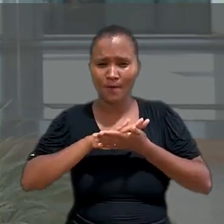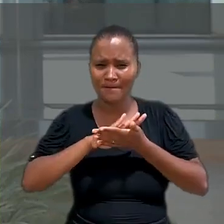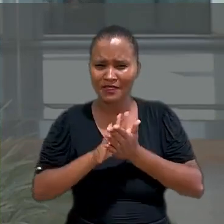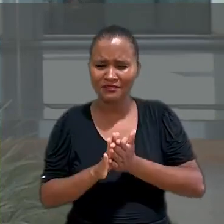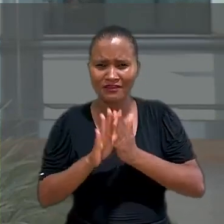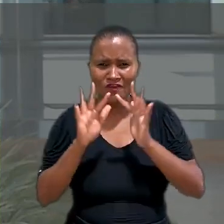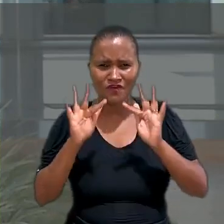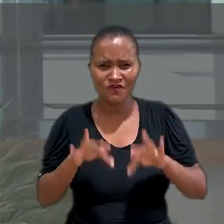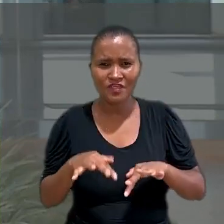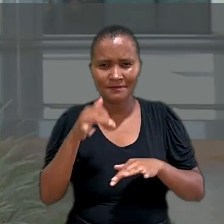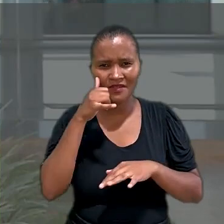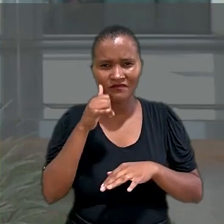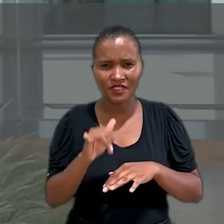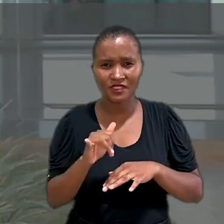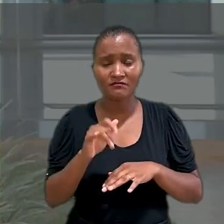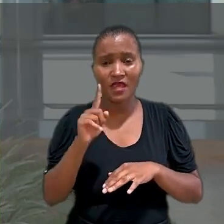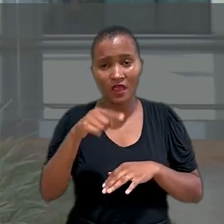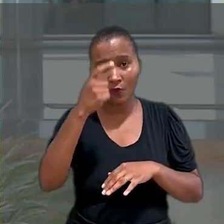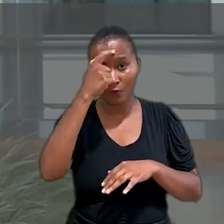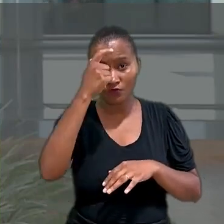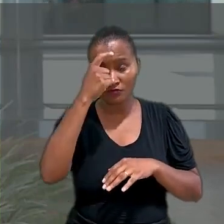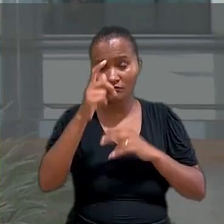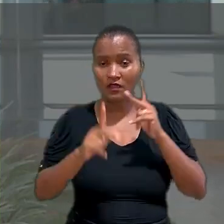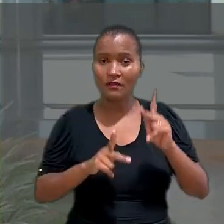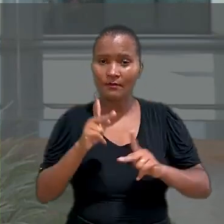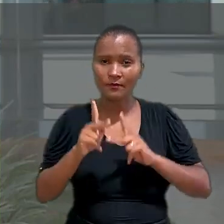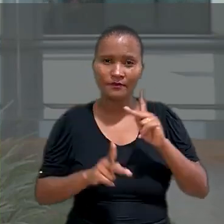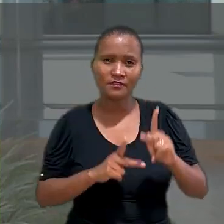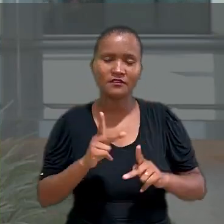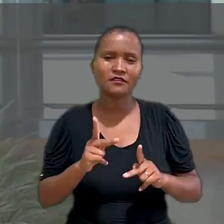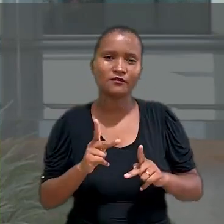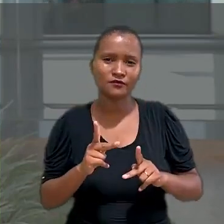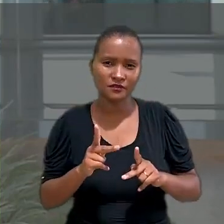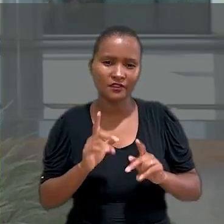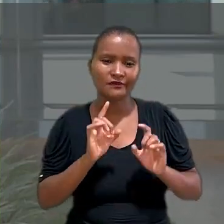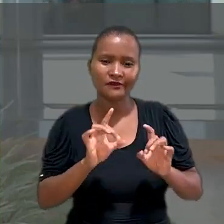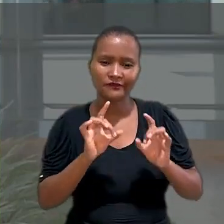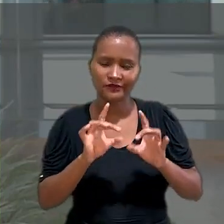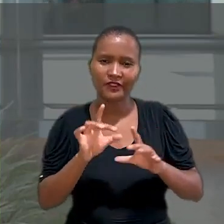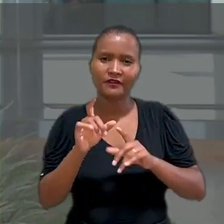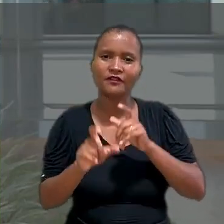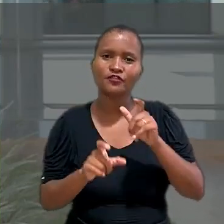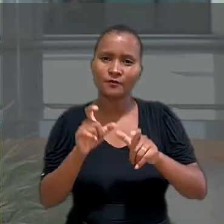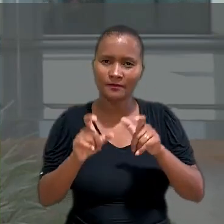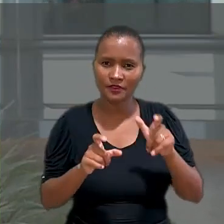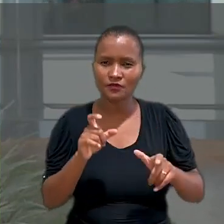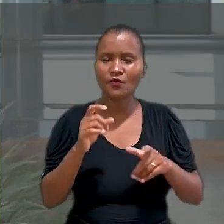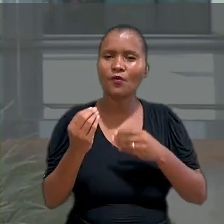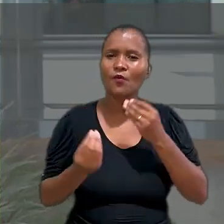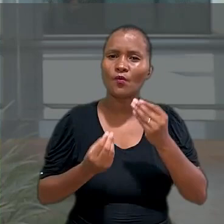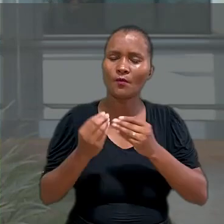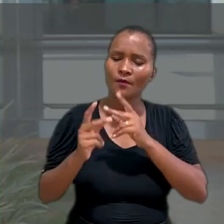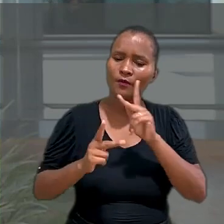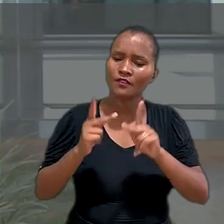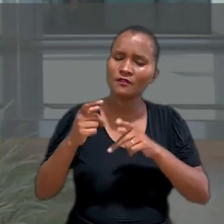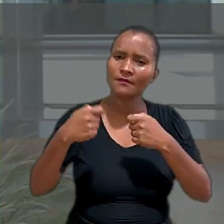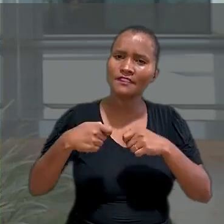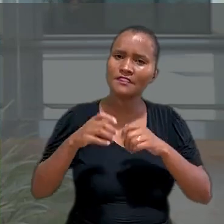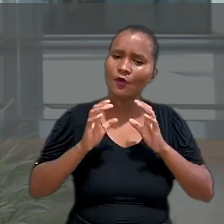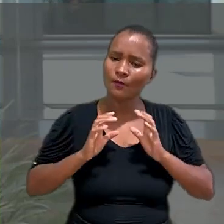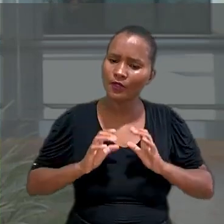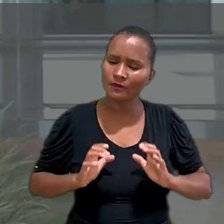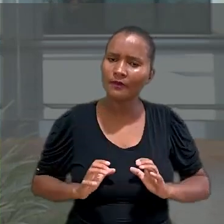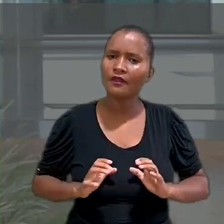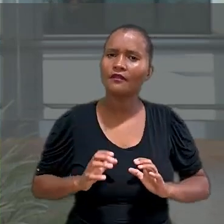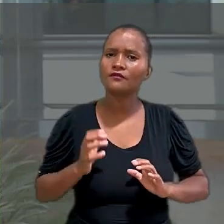de garantir direitos é conscientizar a população dos casos de tráfico de pessoas, como que a população deve se comportar,